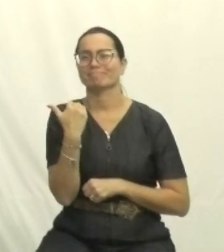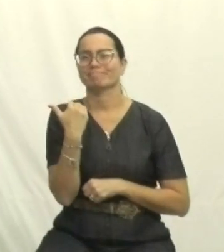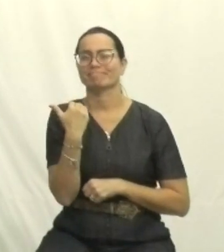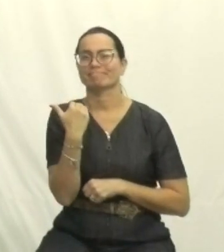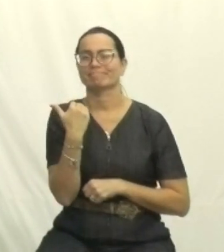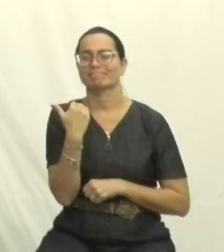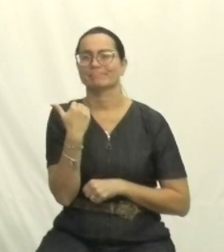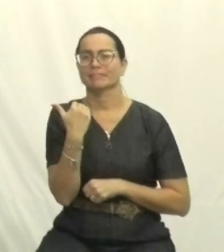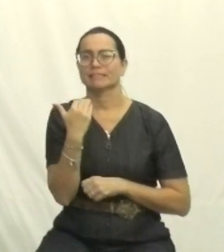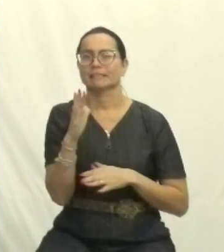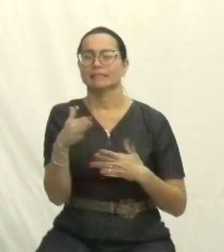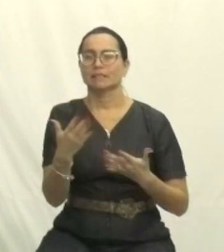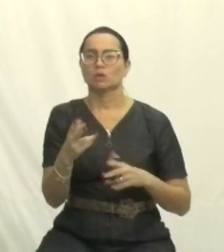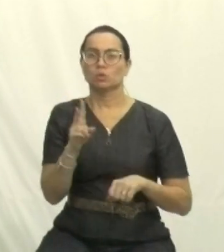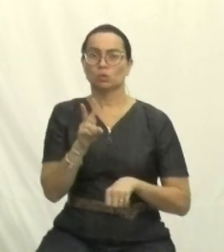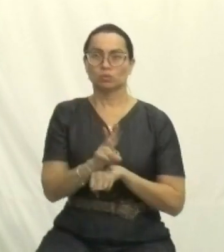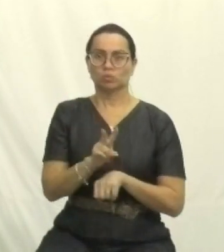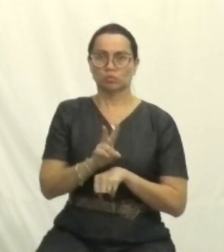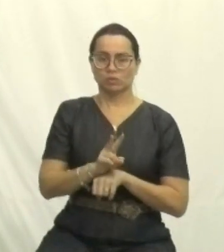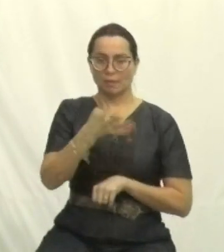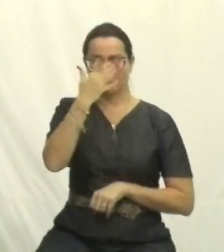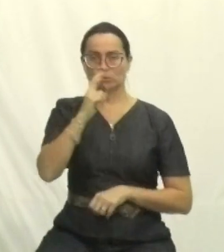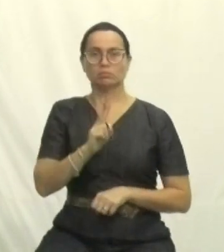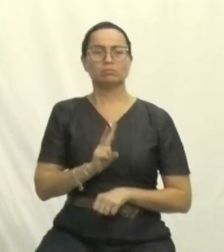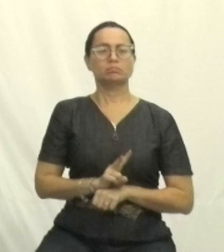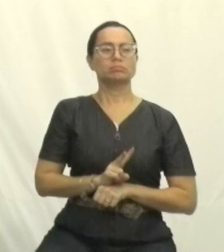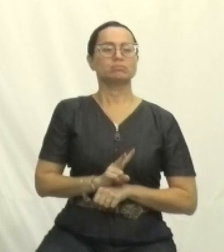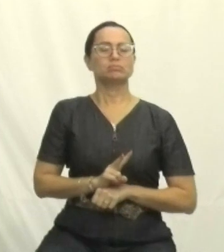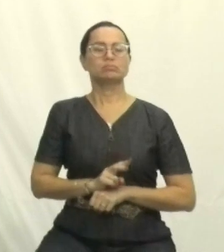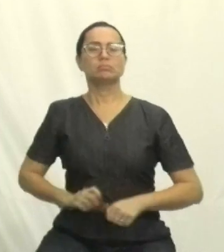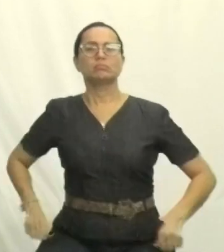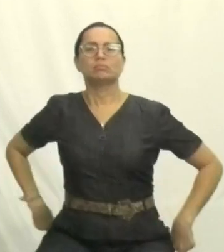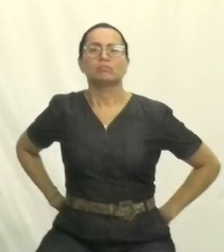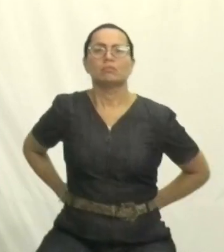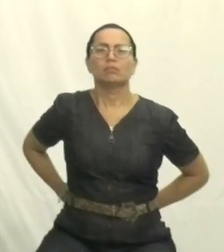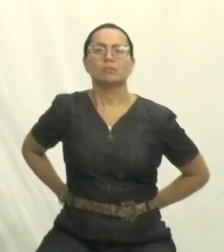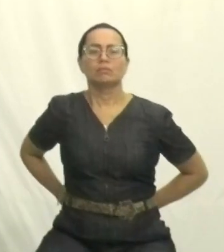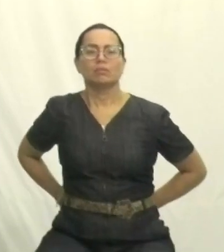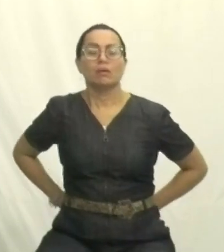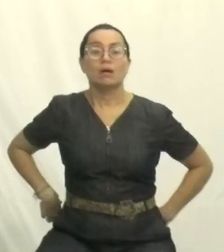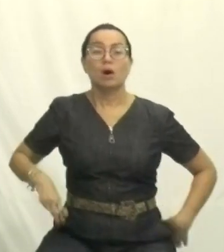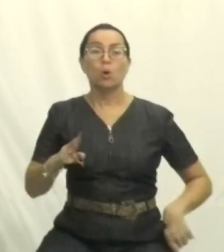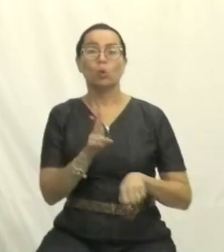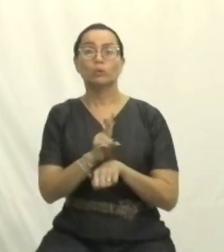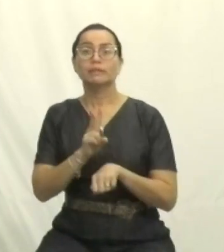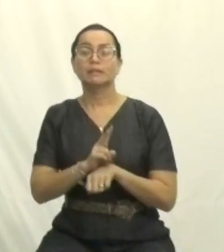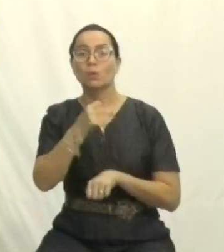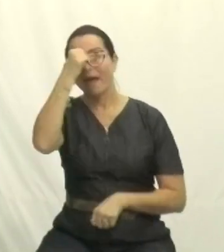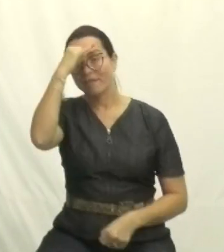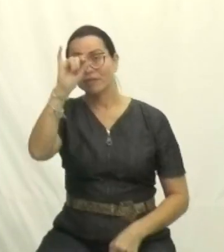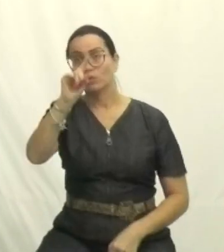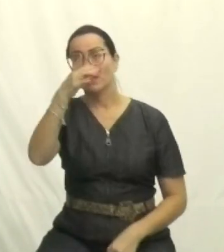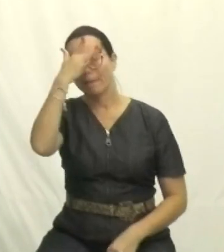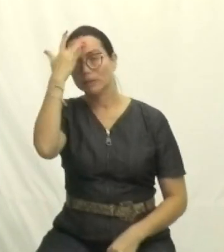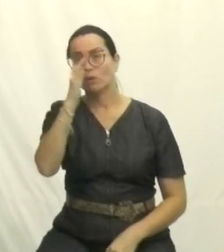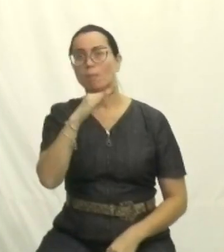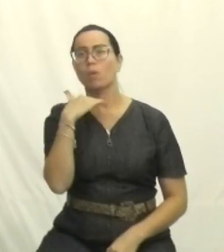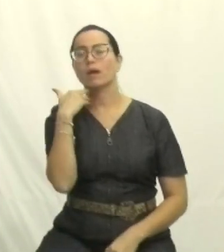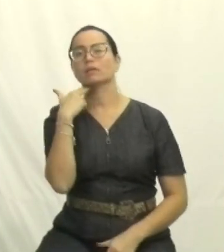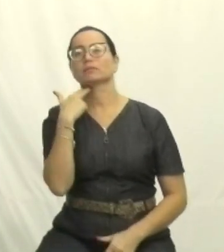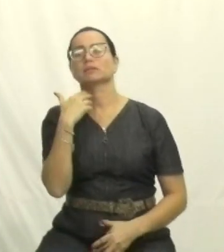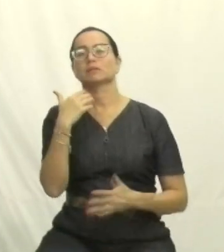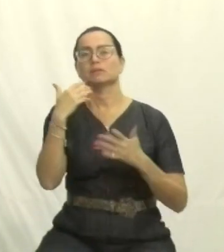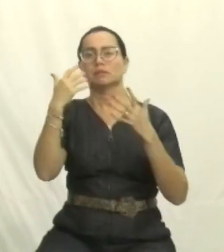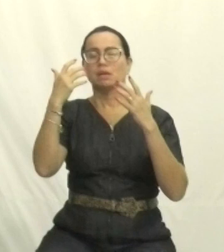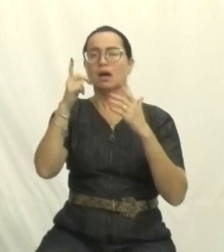Isso quer dizer que o guarda-vidas na praia realmente ele faz a sua função e evita o afogamento. E aí, só